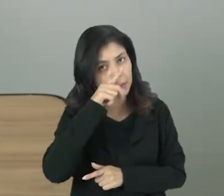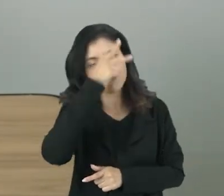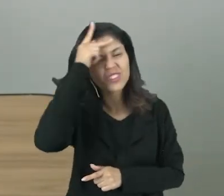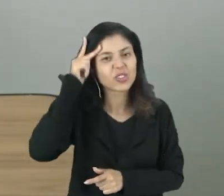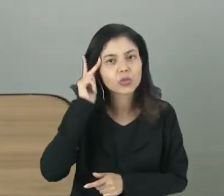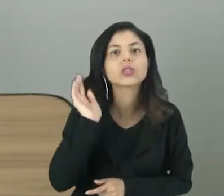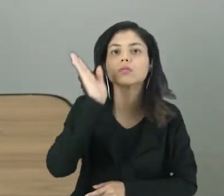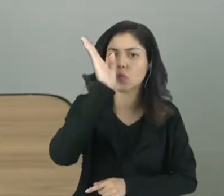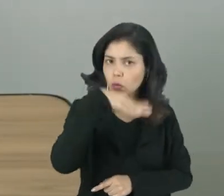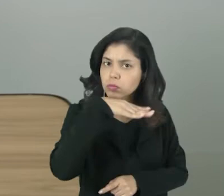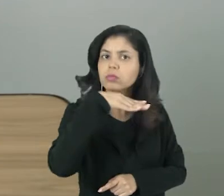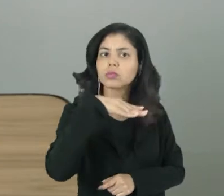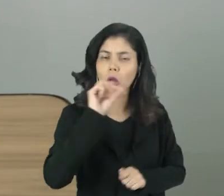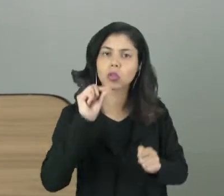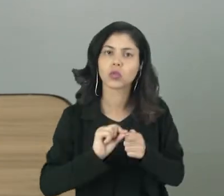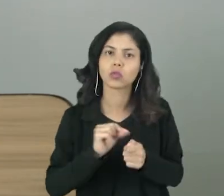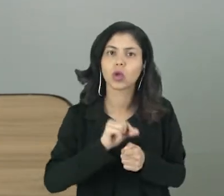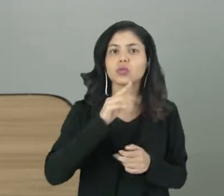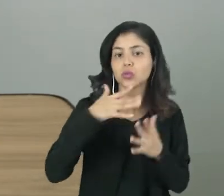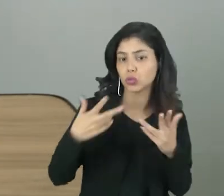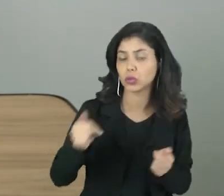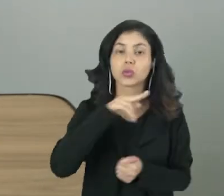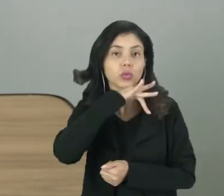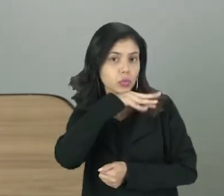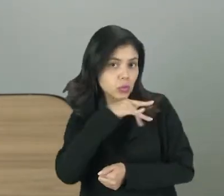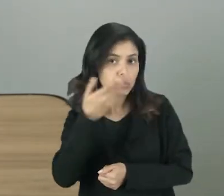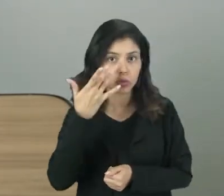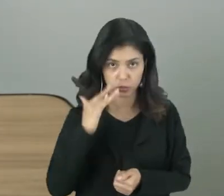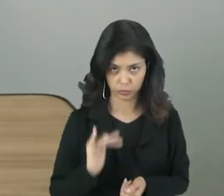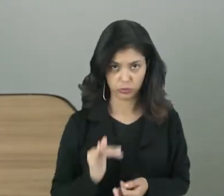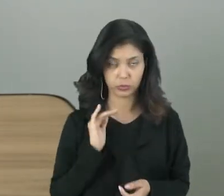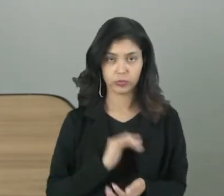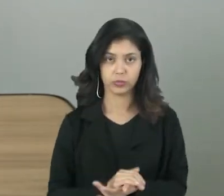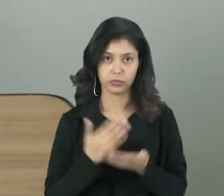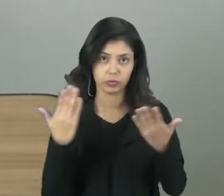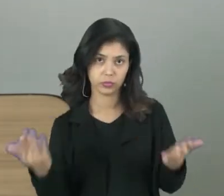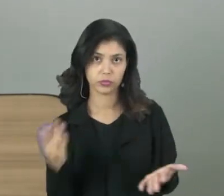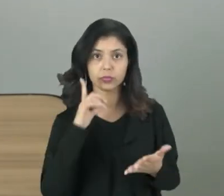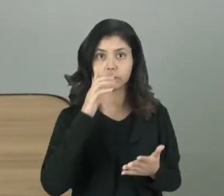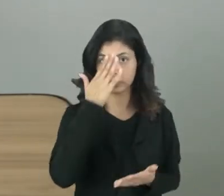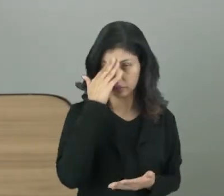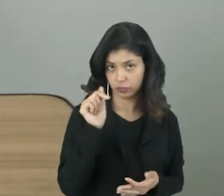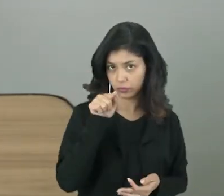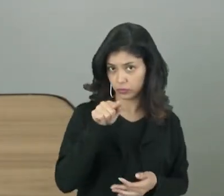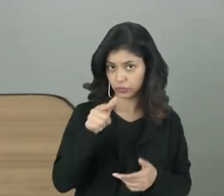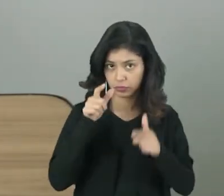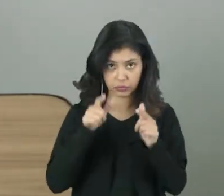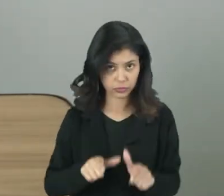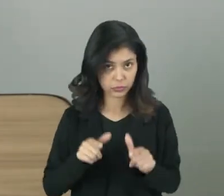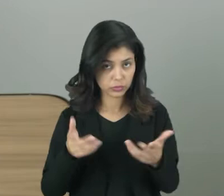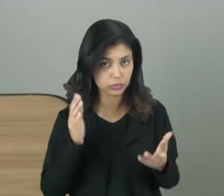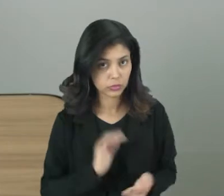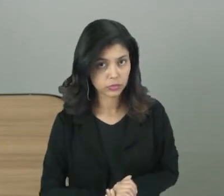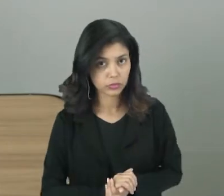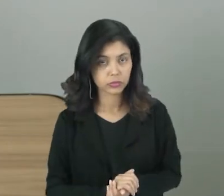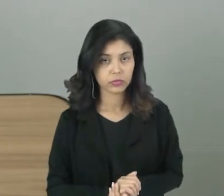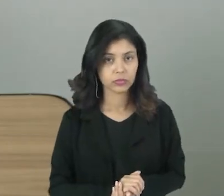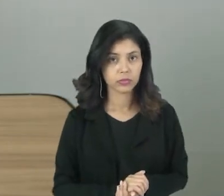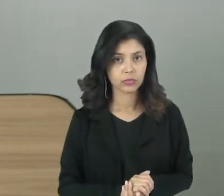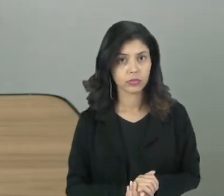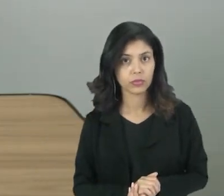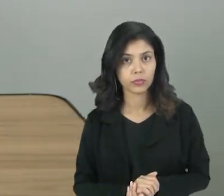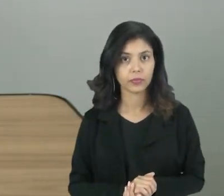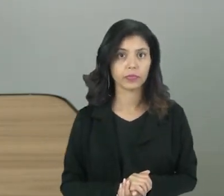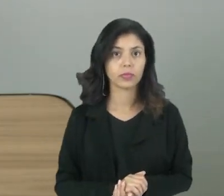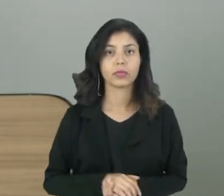pessoas mas pessoas que fazem coisas ruins com as crianças então sabe onde é o lugar de vocês ao